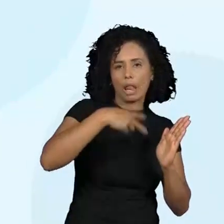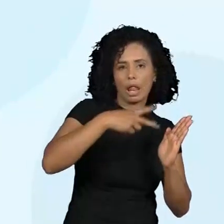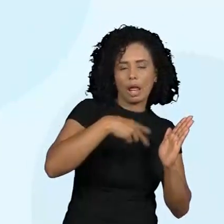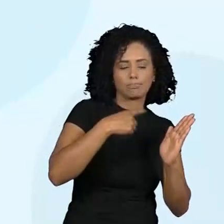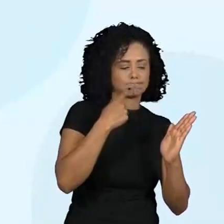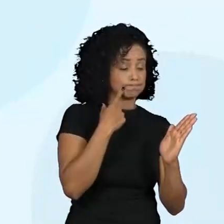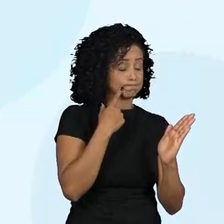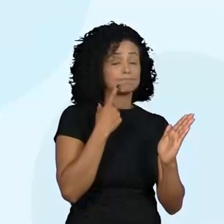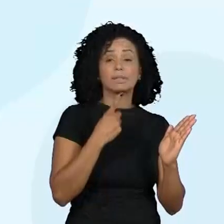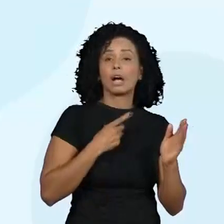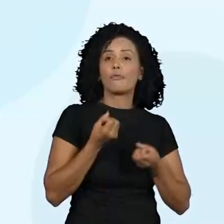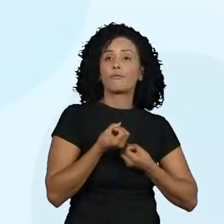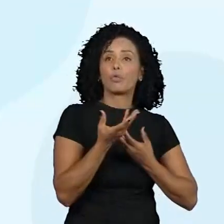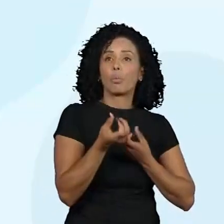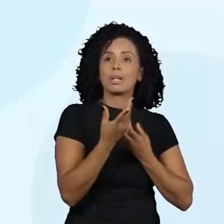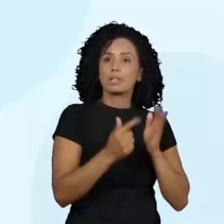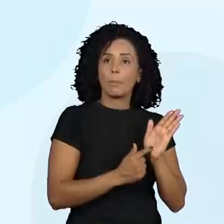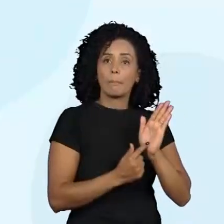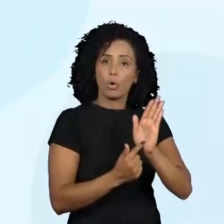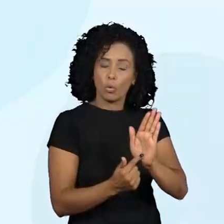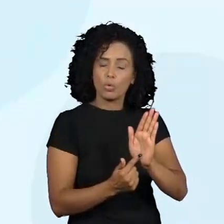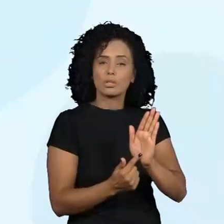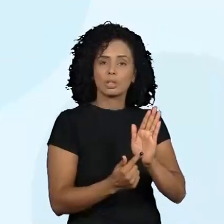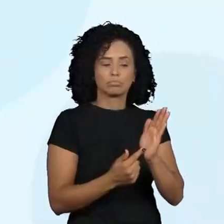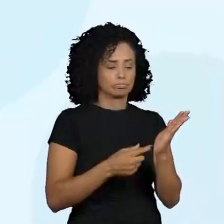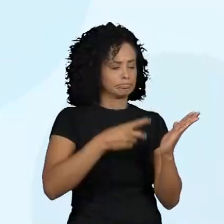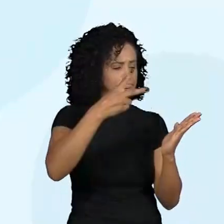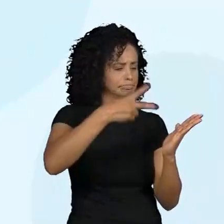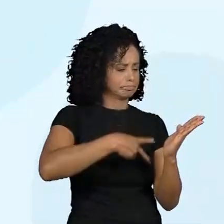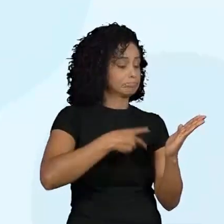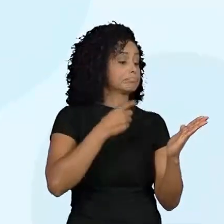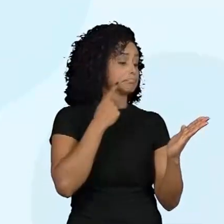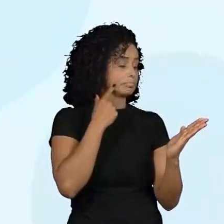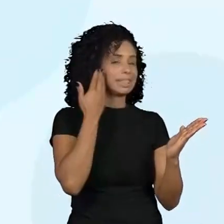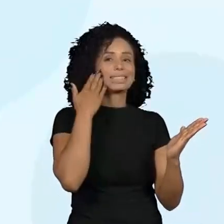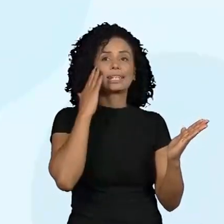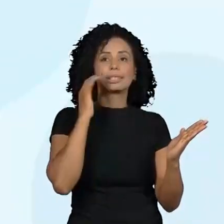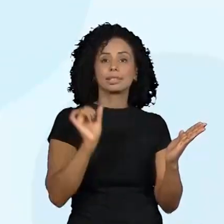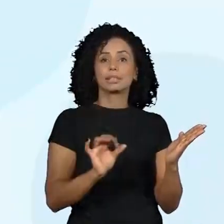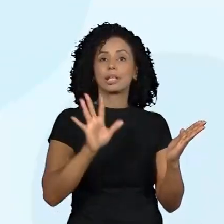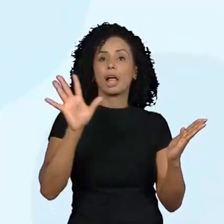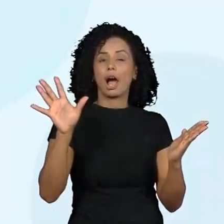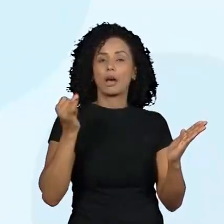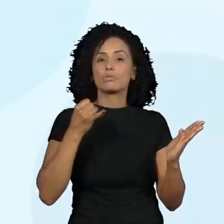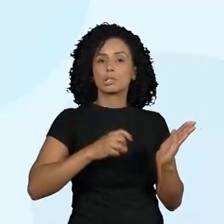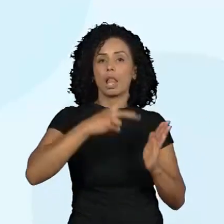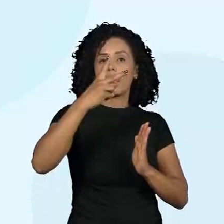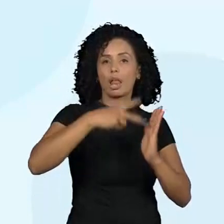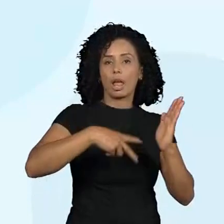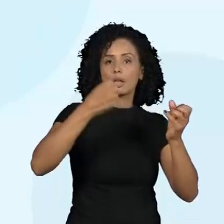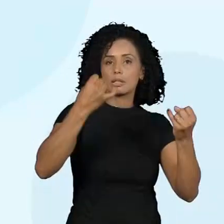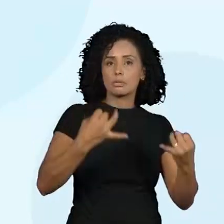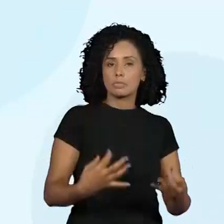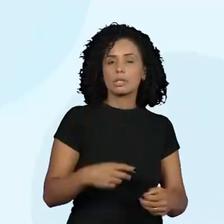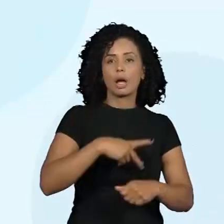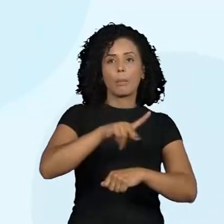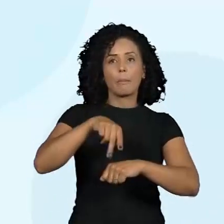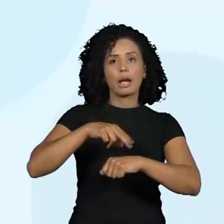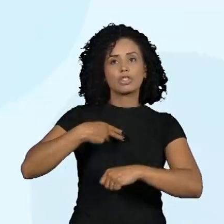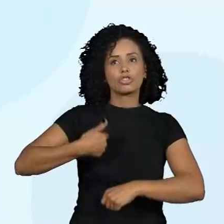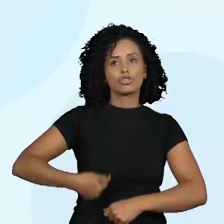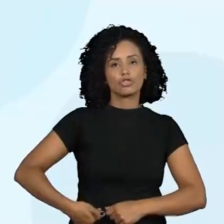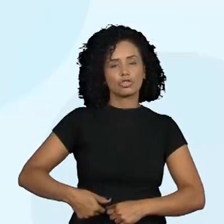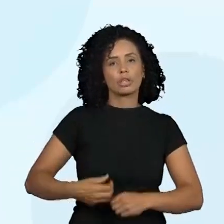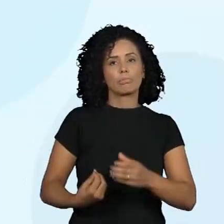explícita. Olha só, então, voltamos à leitura, fala que ela foi criada na China, 1000 anos antes de